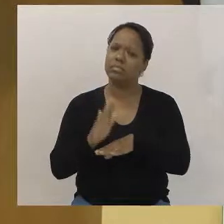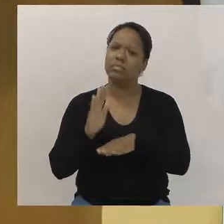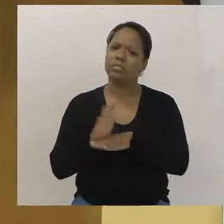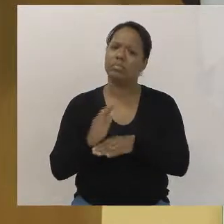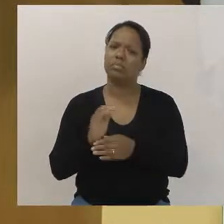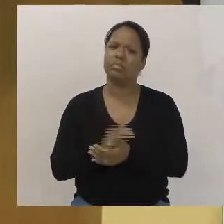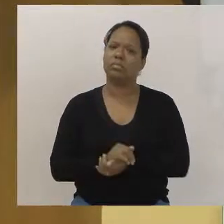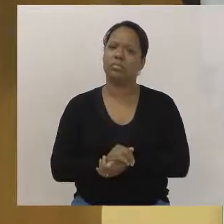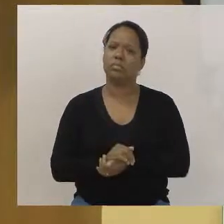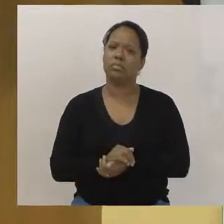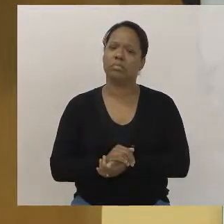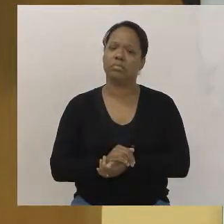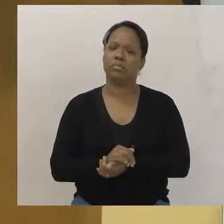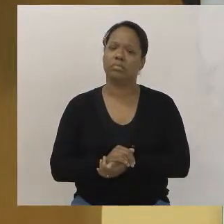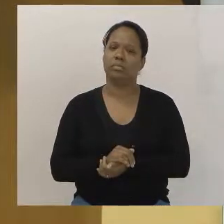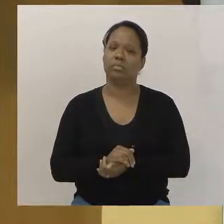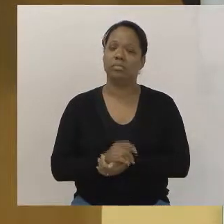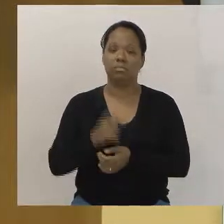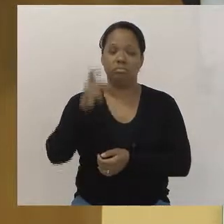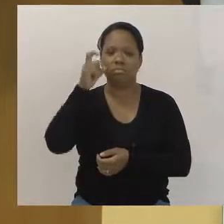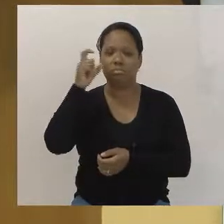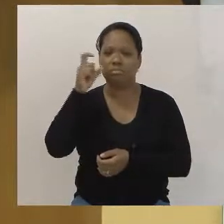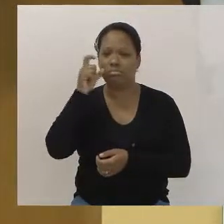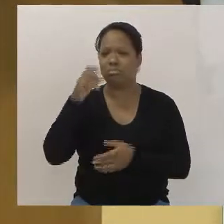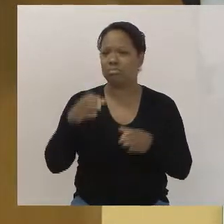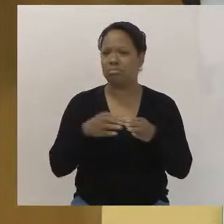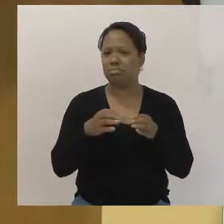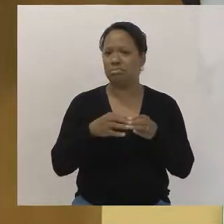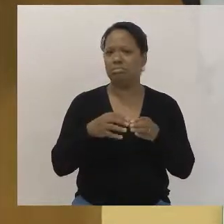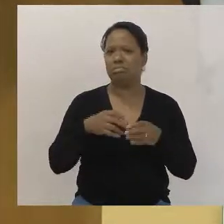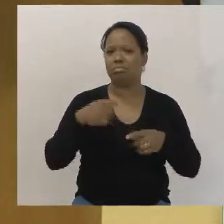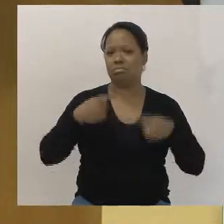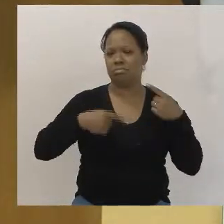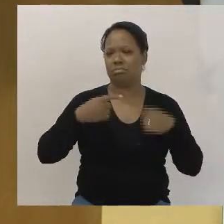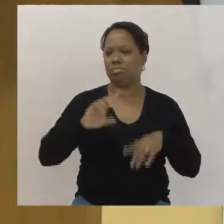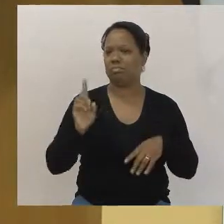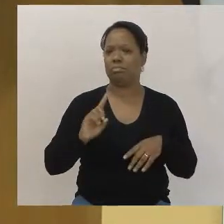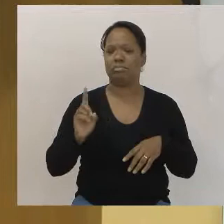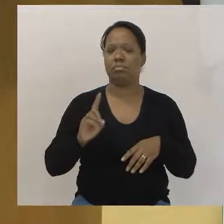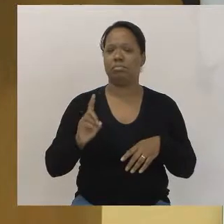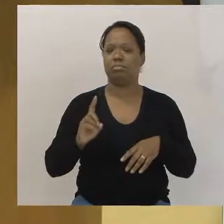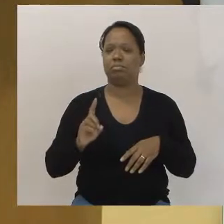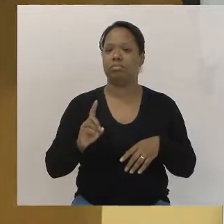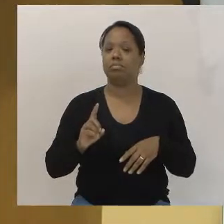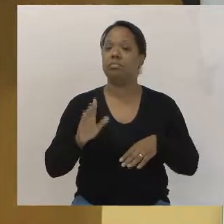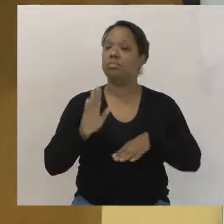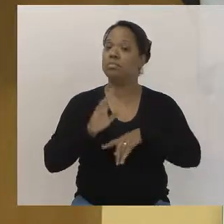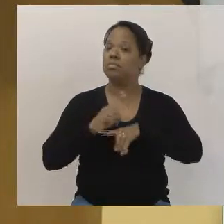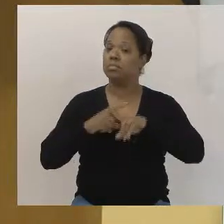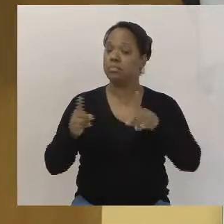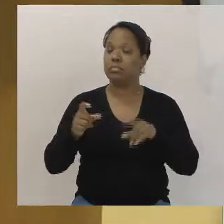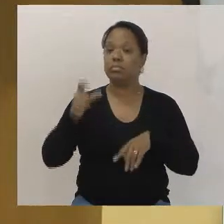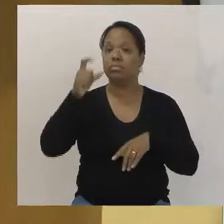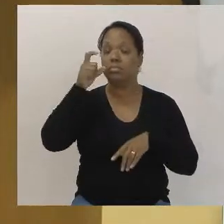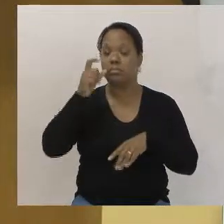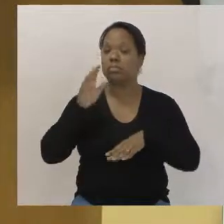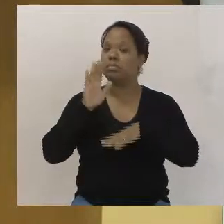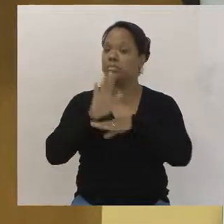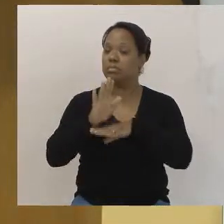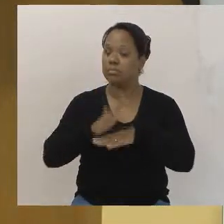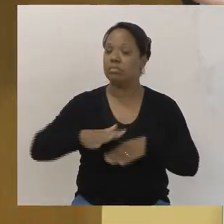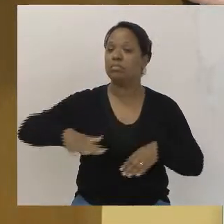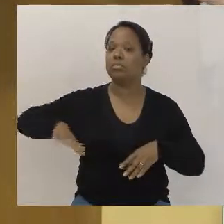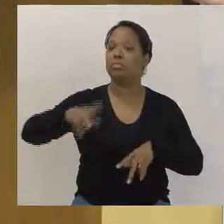interesses partidários apenas mas para defender o interesse o desenvolvimento eo bem estar da população de jacarei